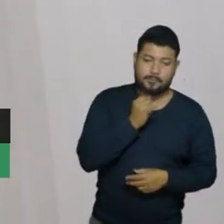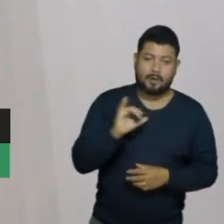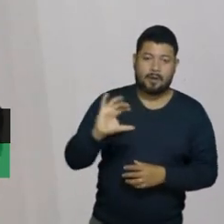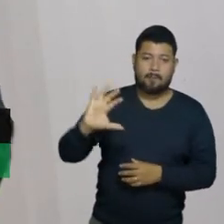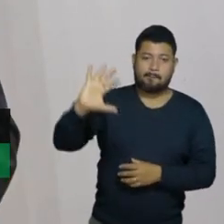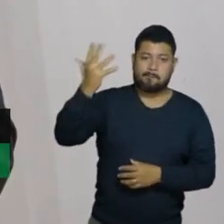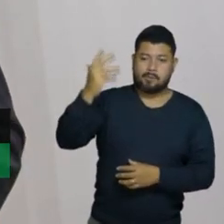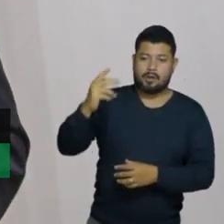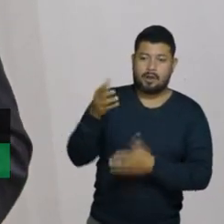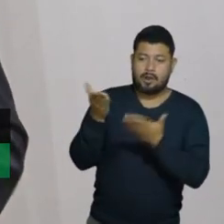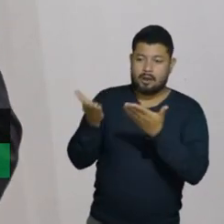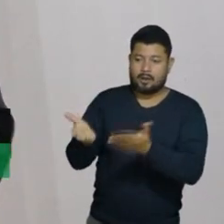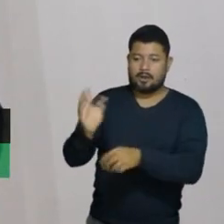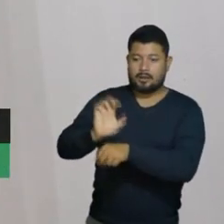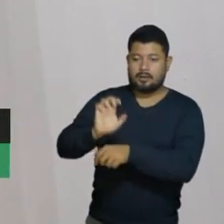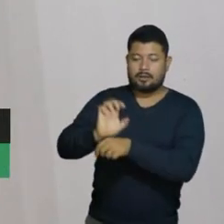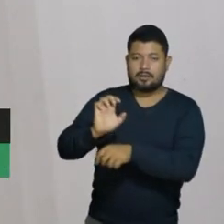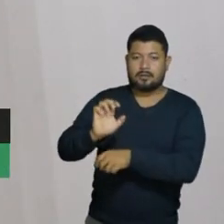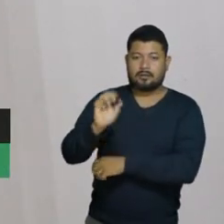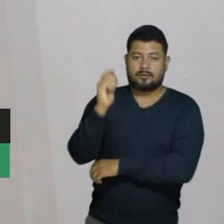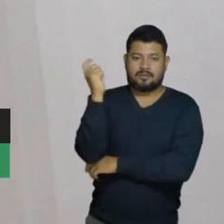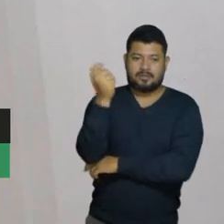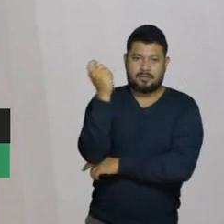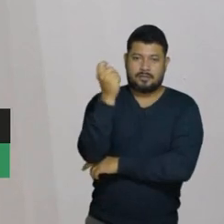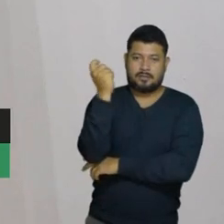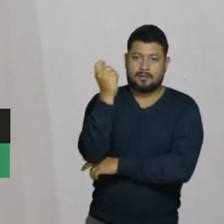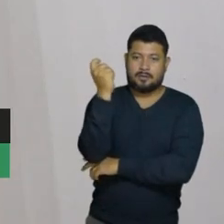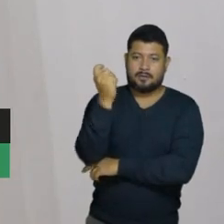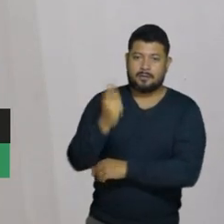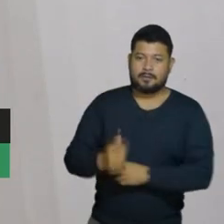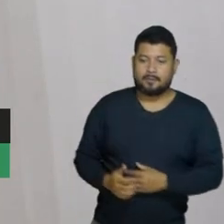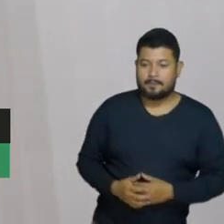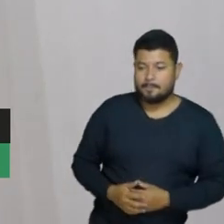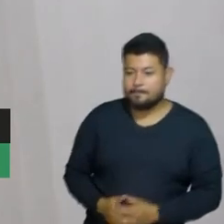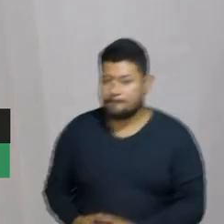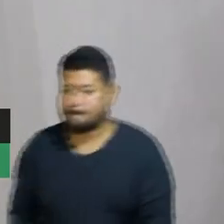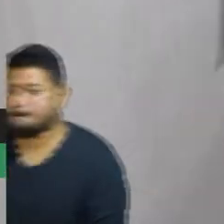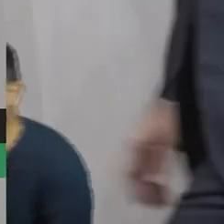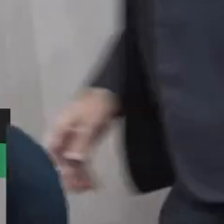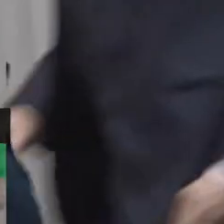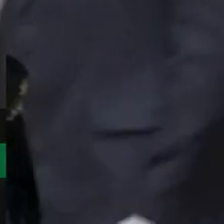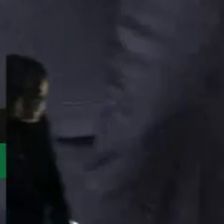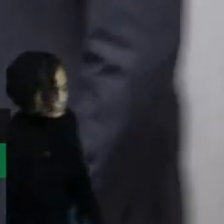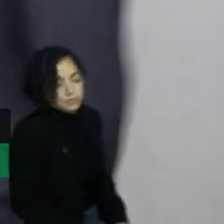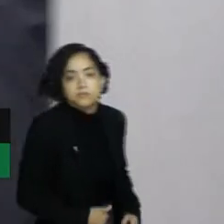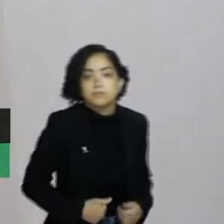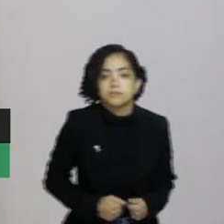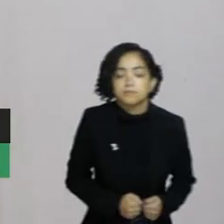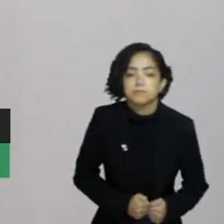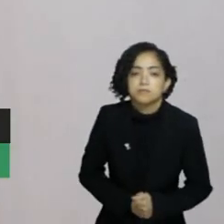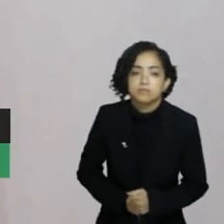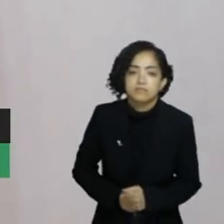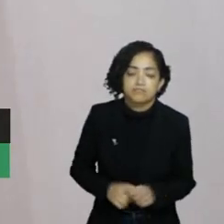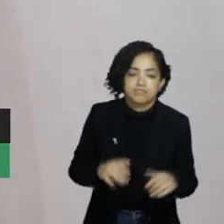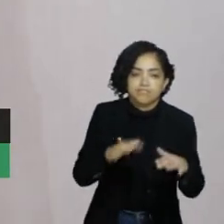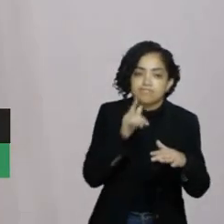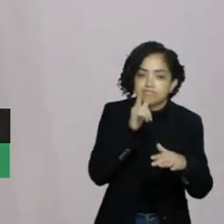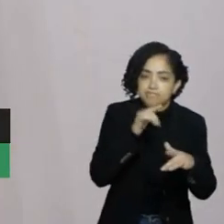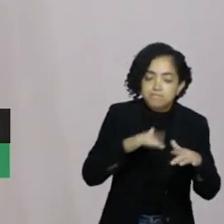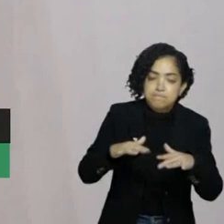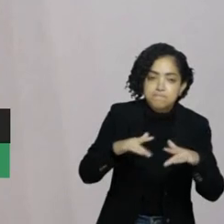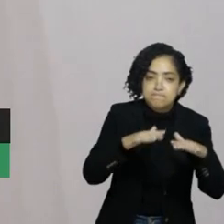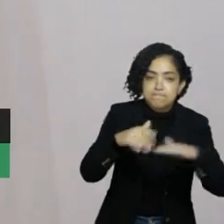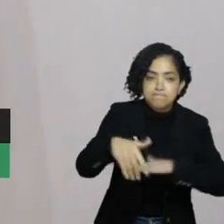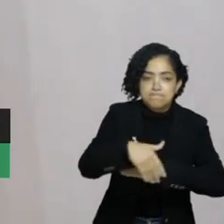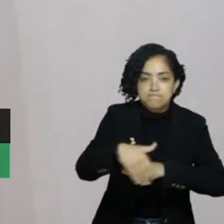que abala sobre o povo gaúcho. As águas ainda continuam tomando espaço das ruas,